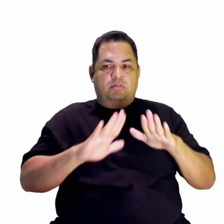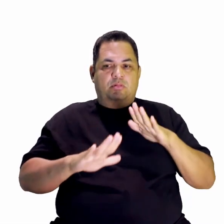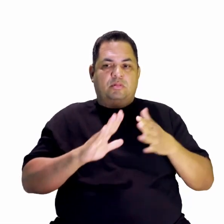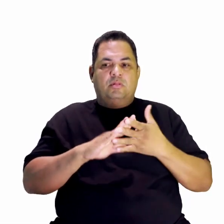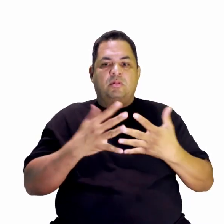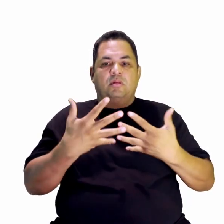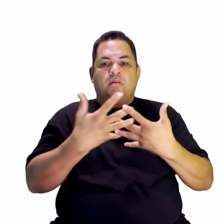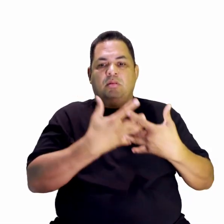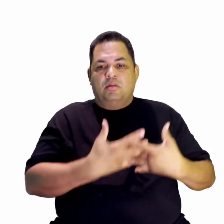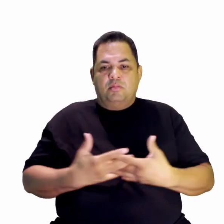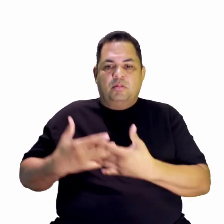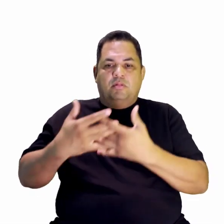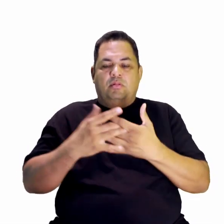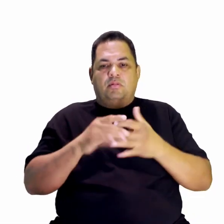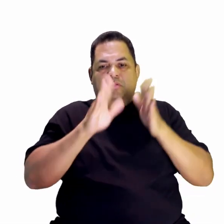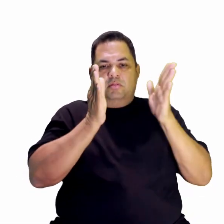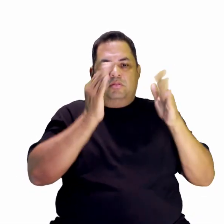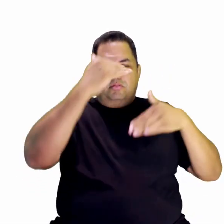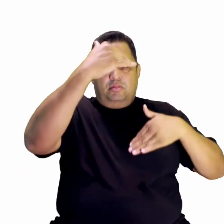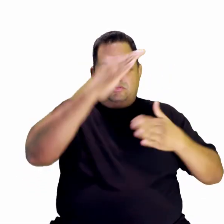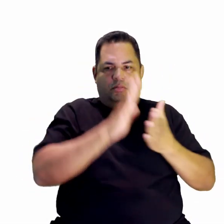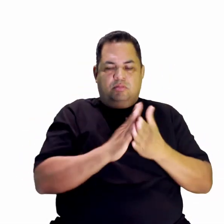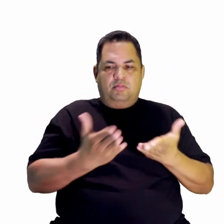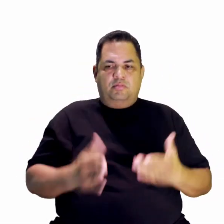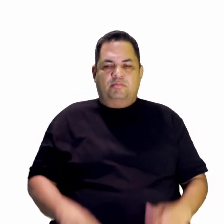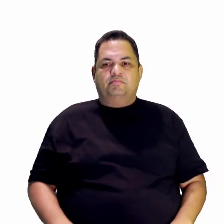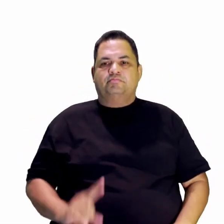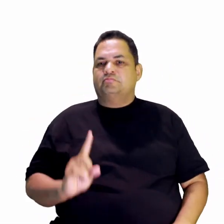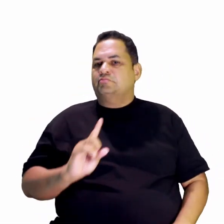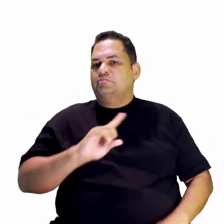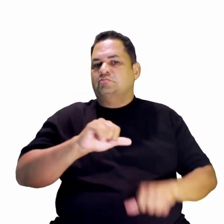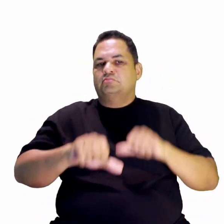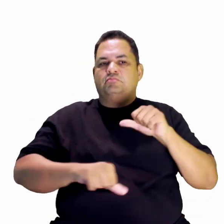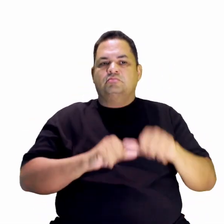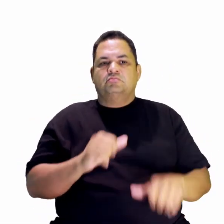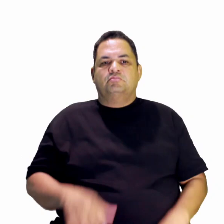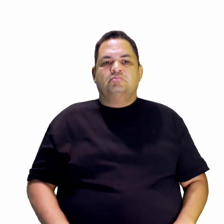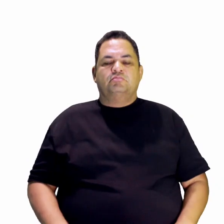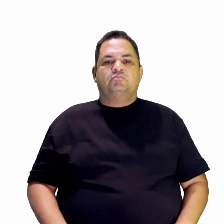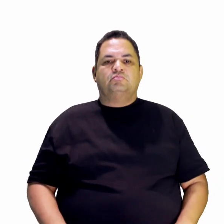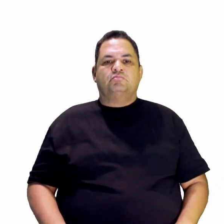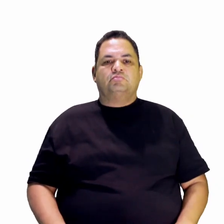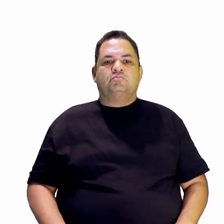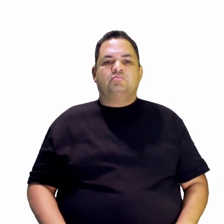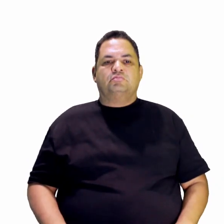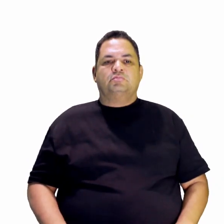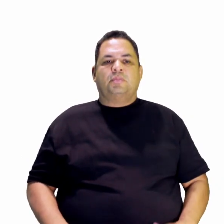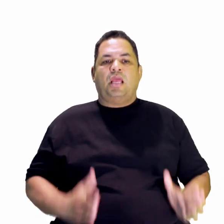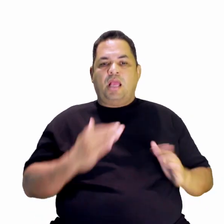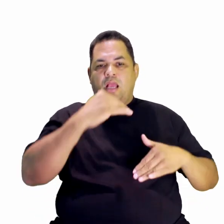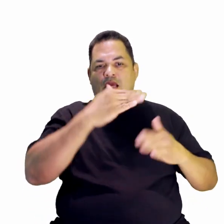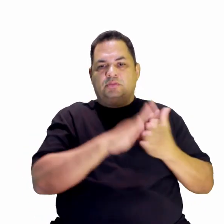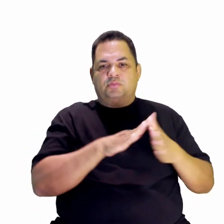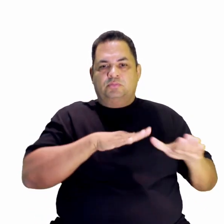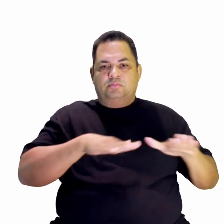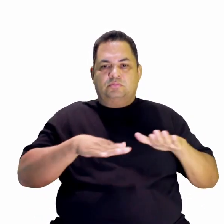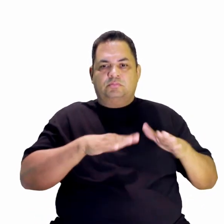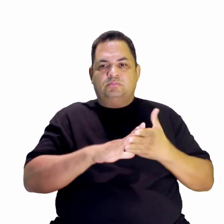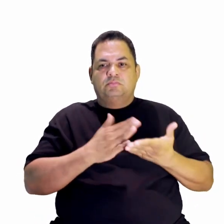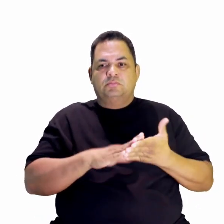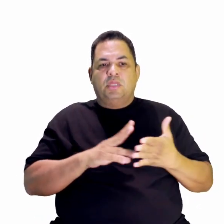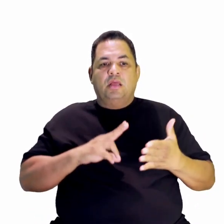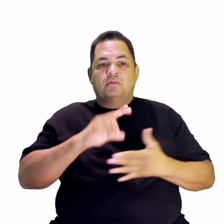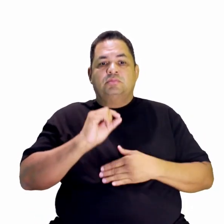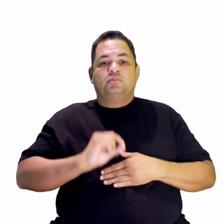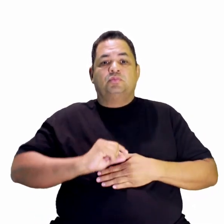Não importa o que aconteça, quando estiver parado, não muda, tá? As caixas só se movem quando aplicamos força maior